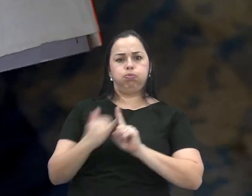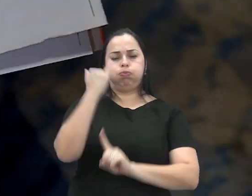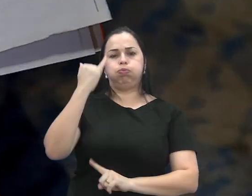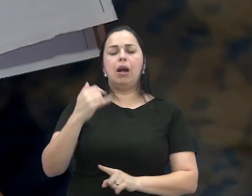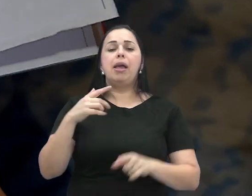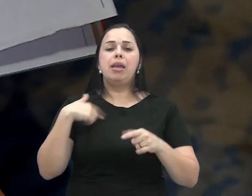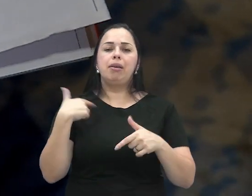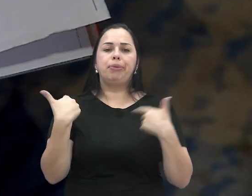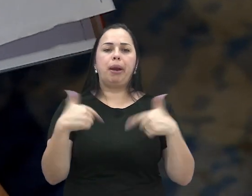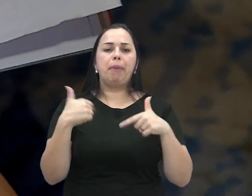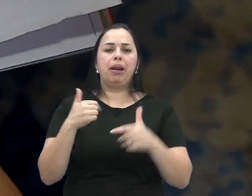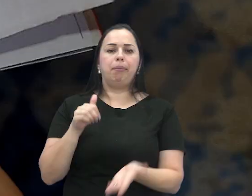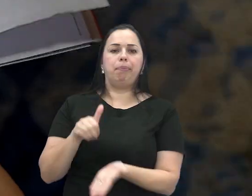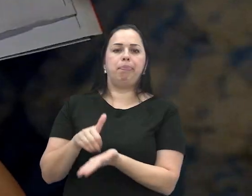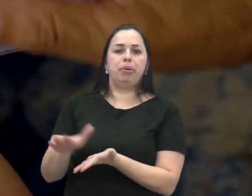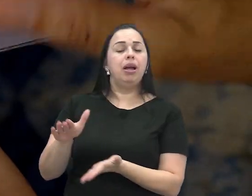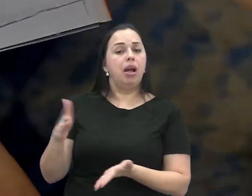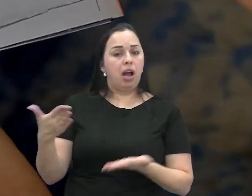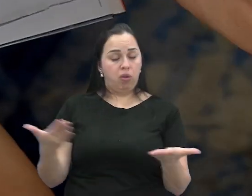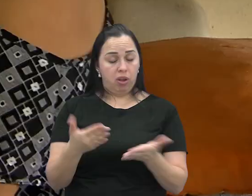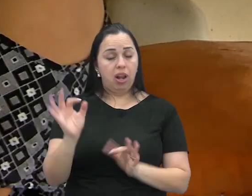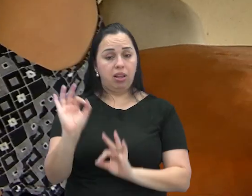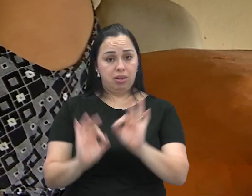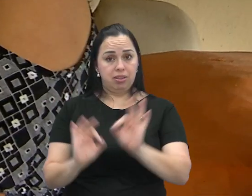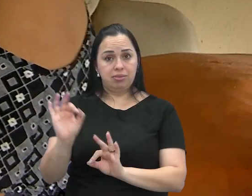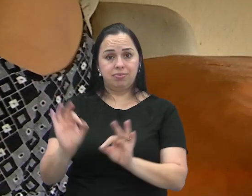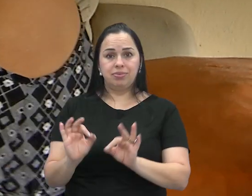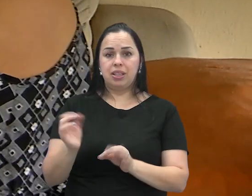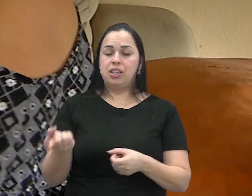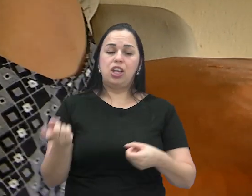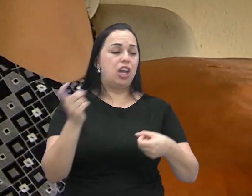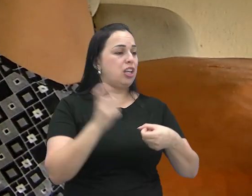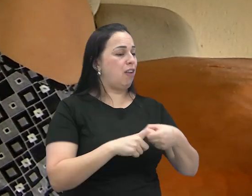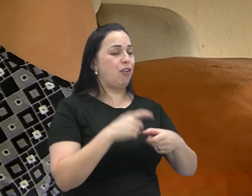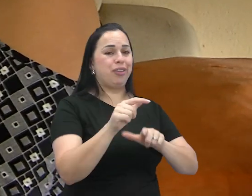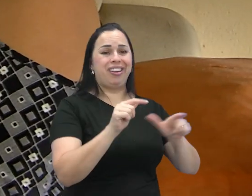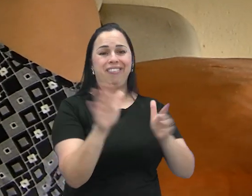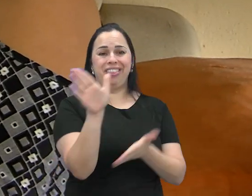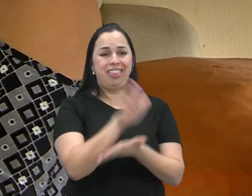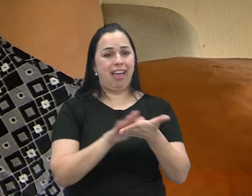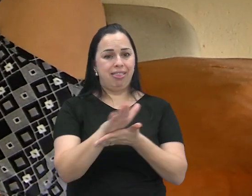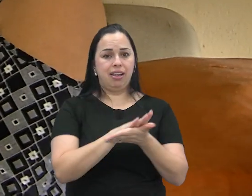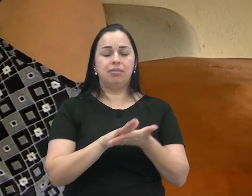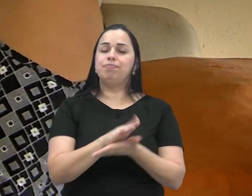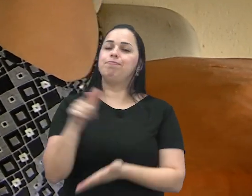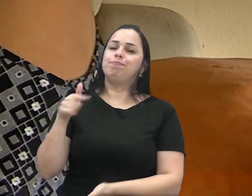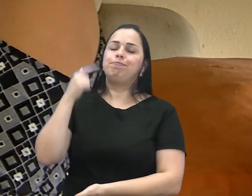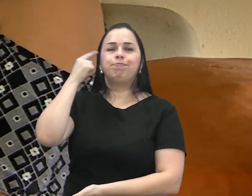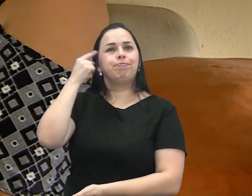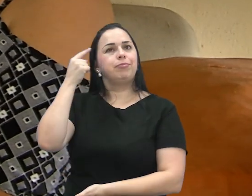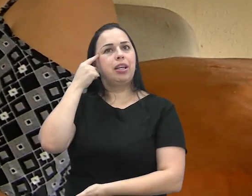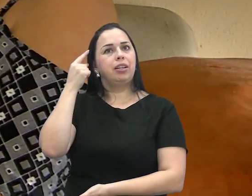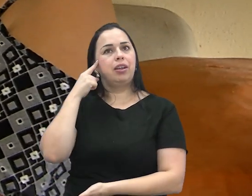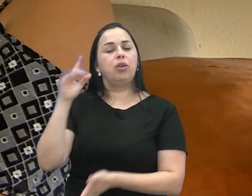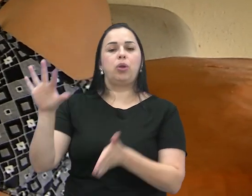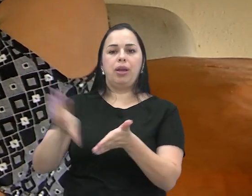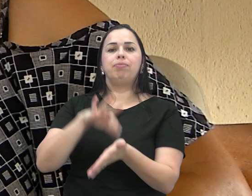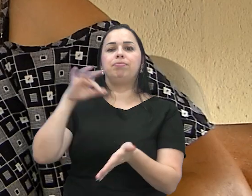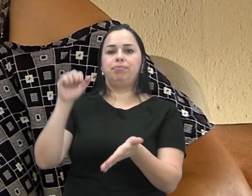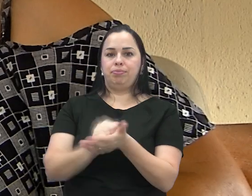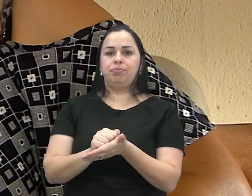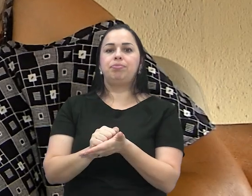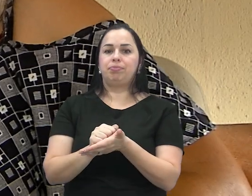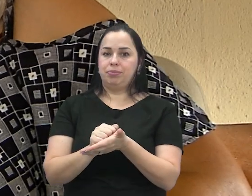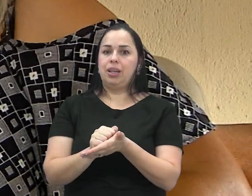perder o emprego, ela conseguiu se reorganizar. Sem retornar ao mercado de trabalho formal, o ponto de partida foi o cadastro único.